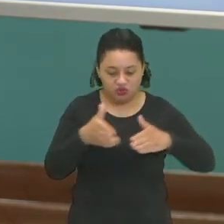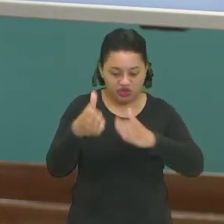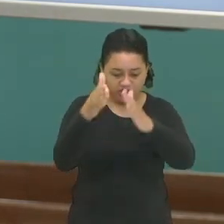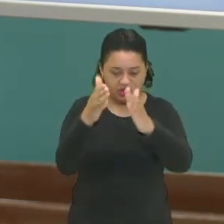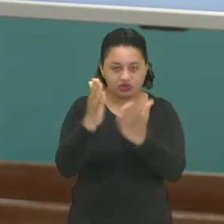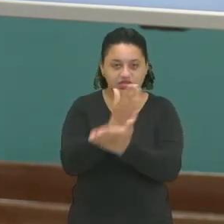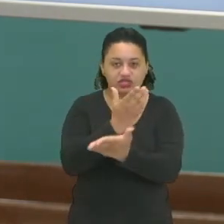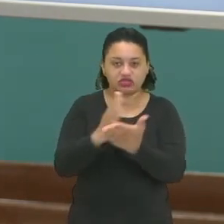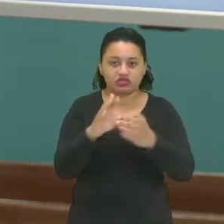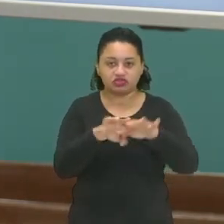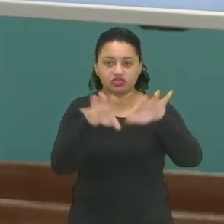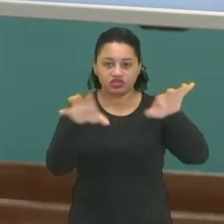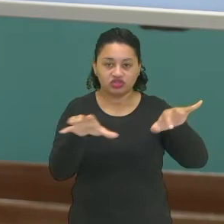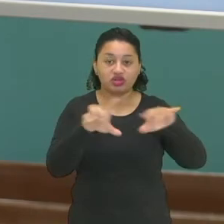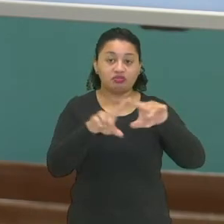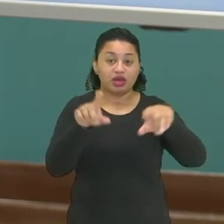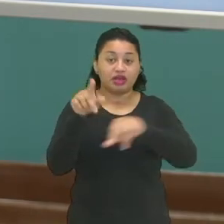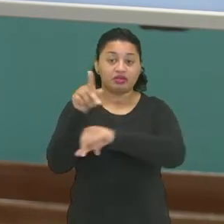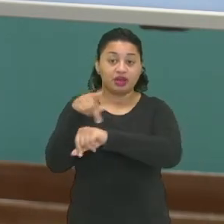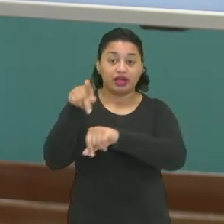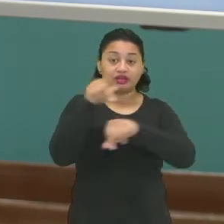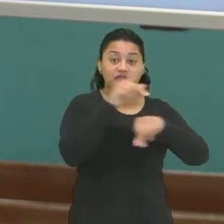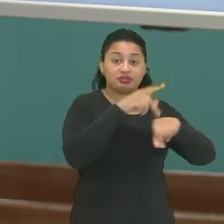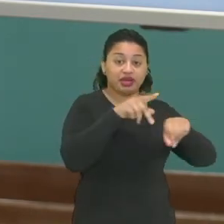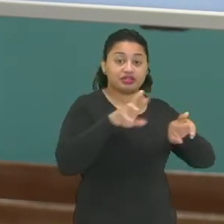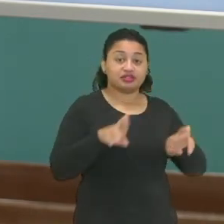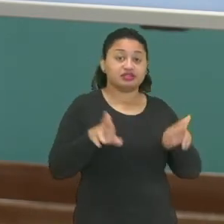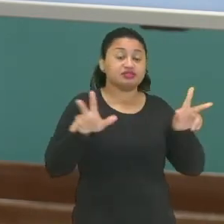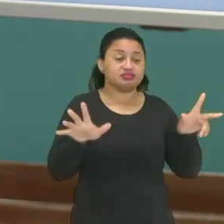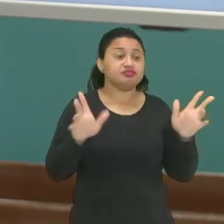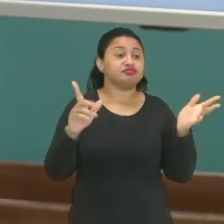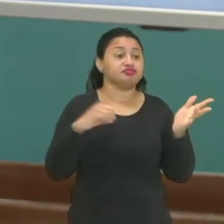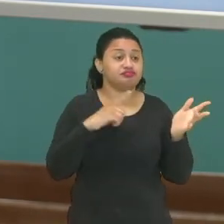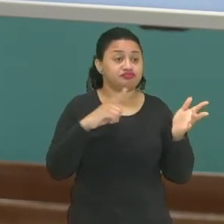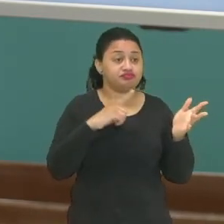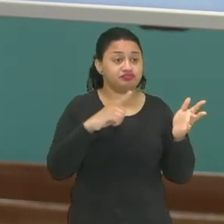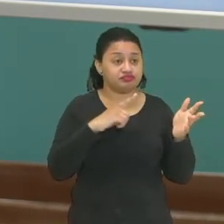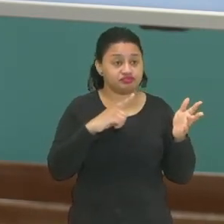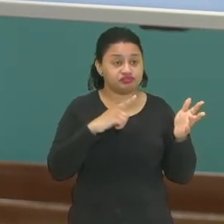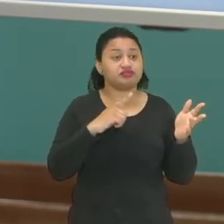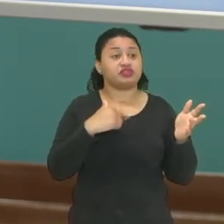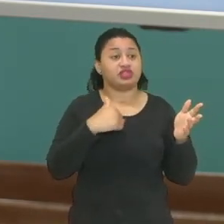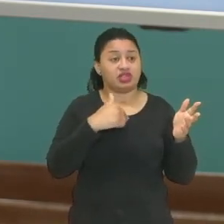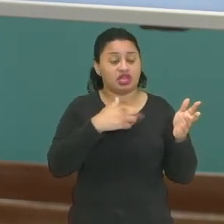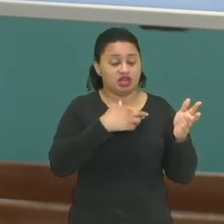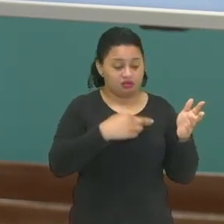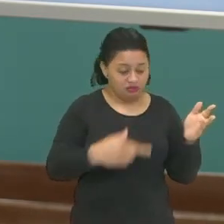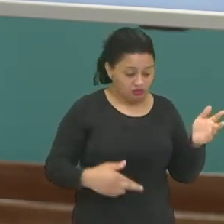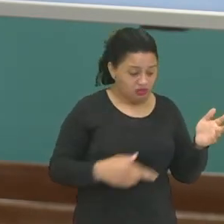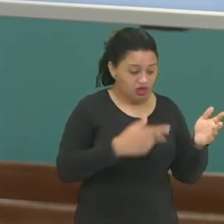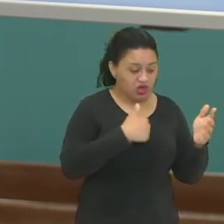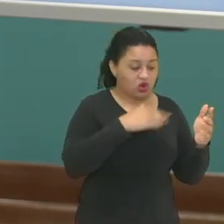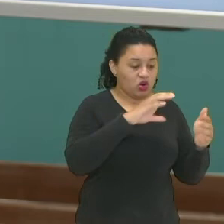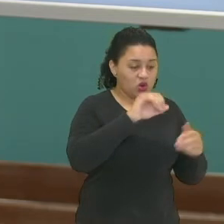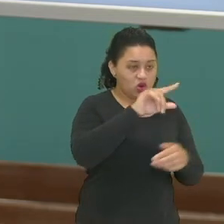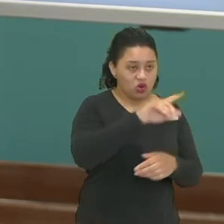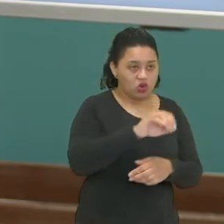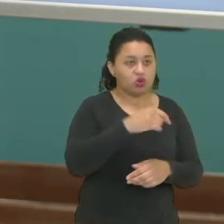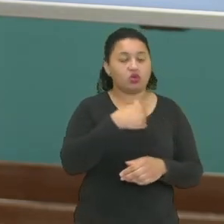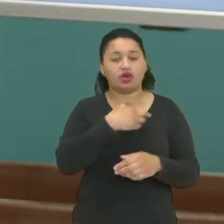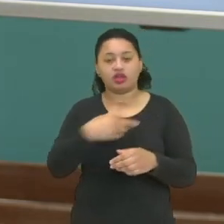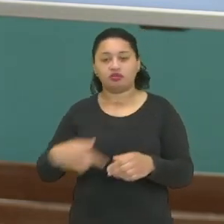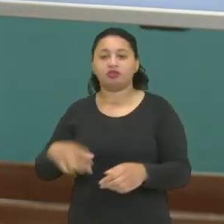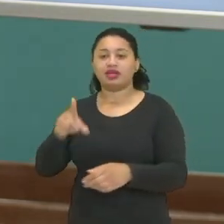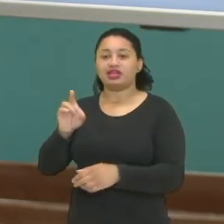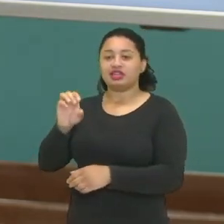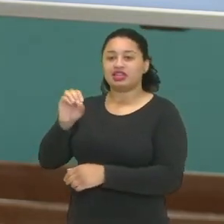são países diferentes, ok? Então tem a República do Congo e a República Democrática do Congo. São dois distintos aí,